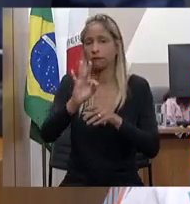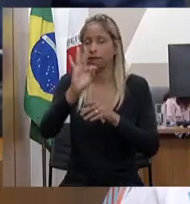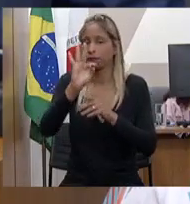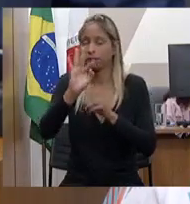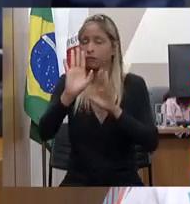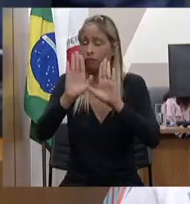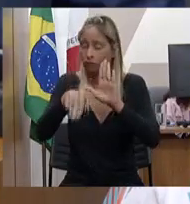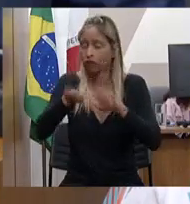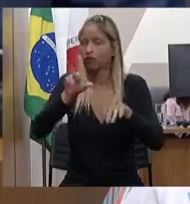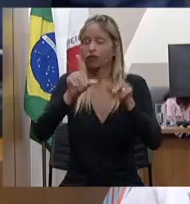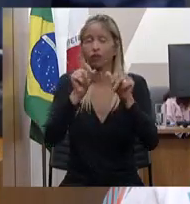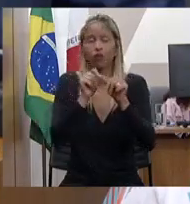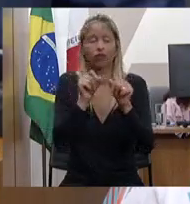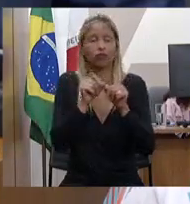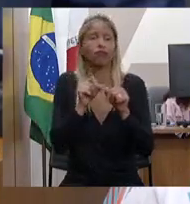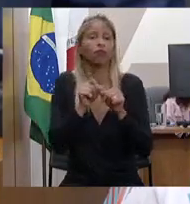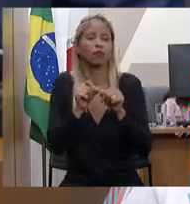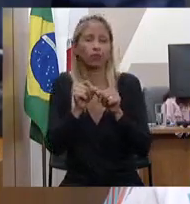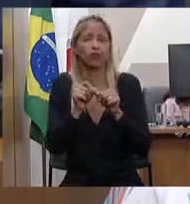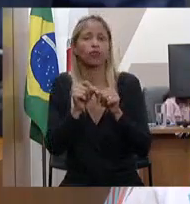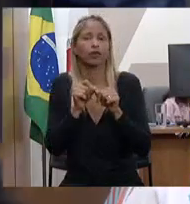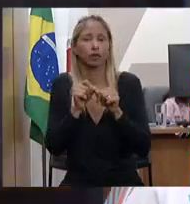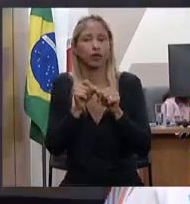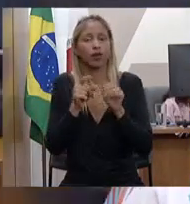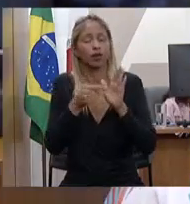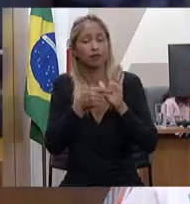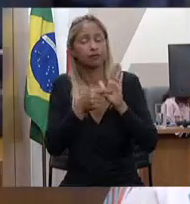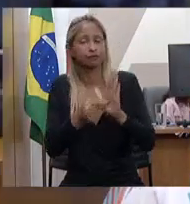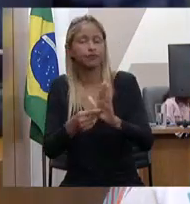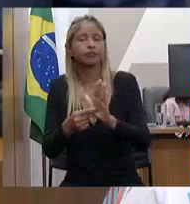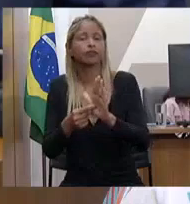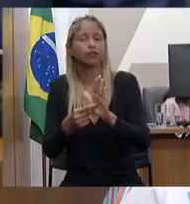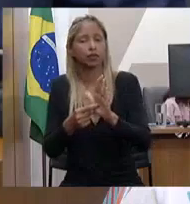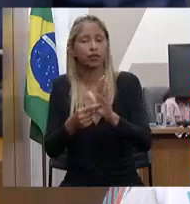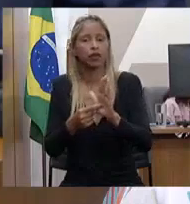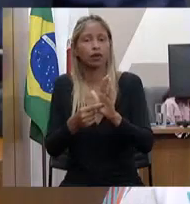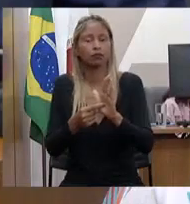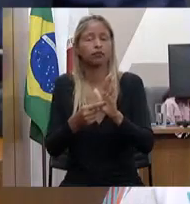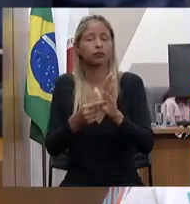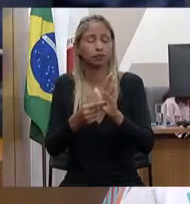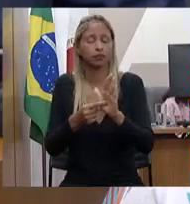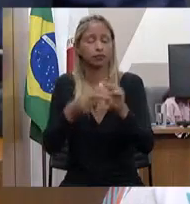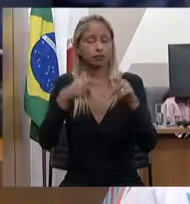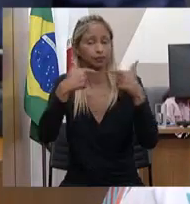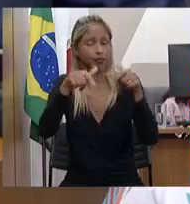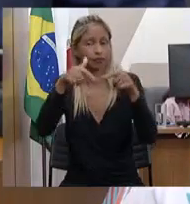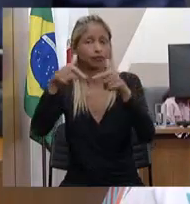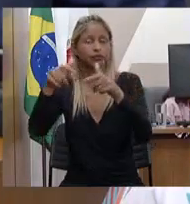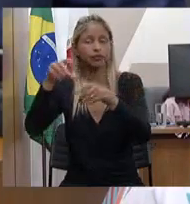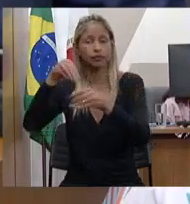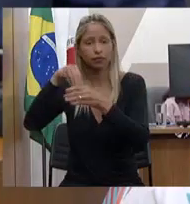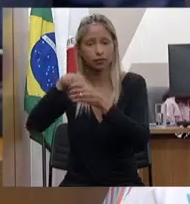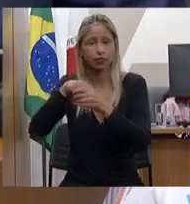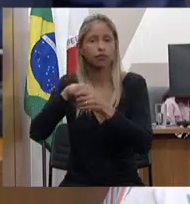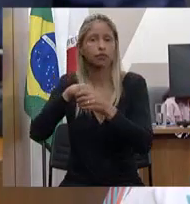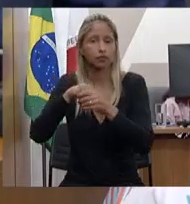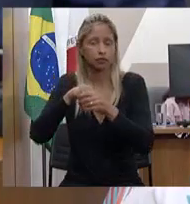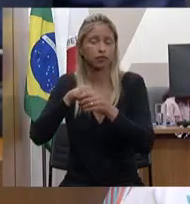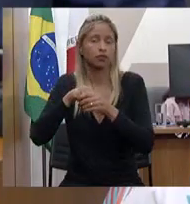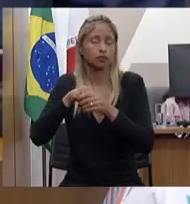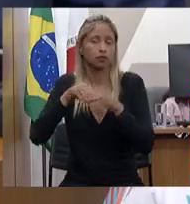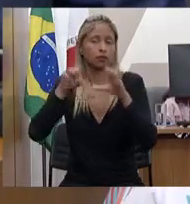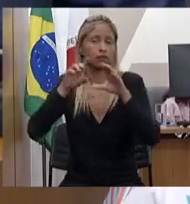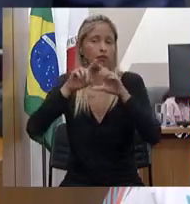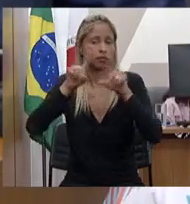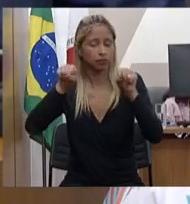feito o cat com relação a demonstração da fragilidade do trabalho dentro do setor